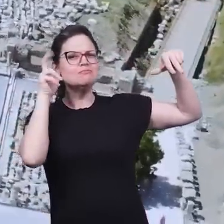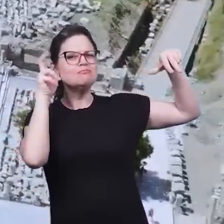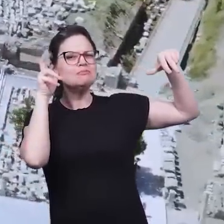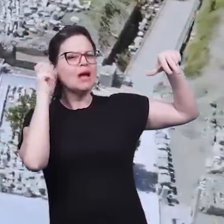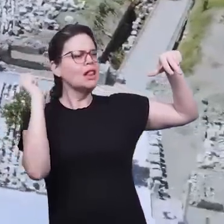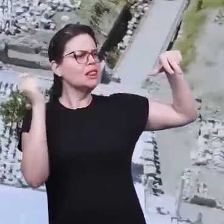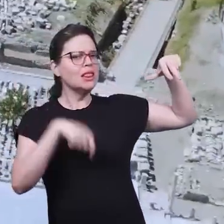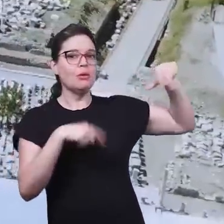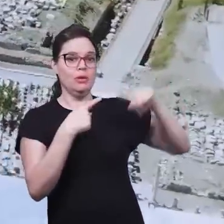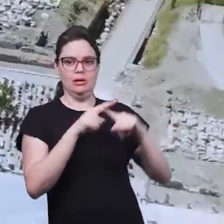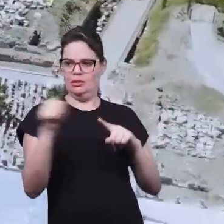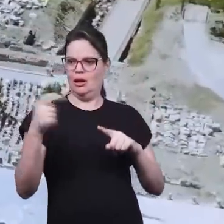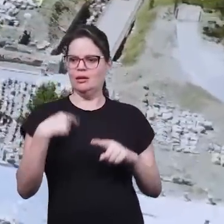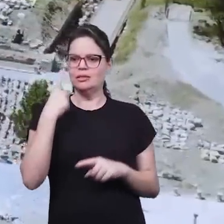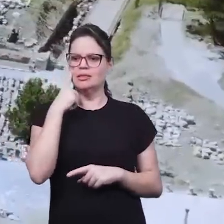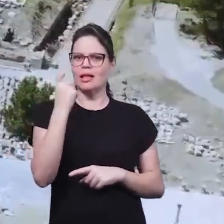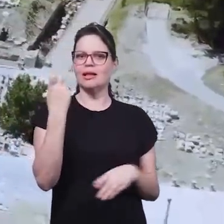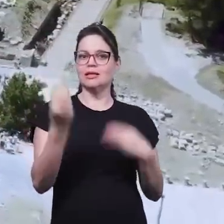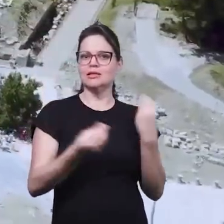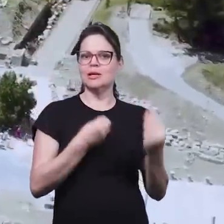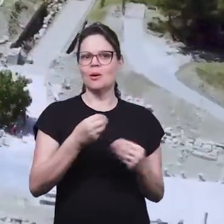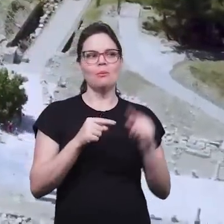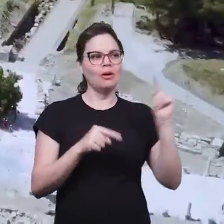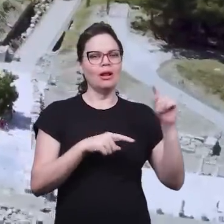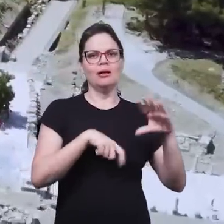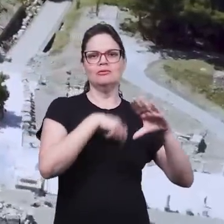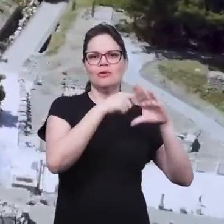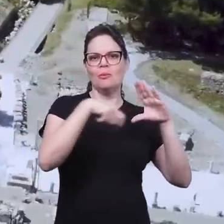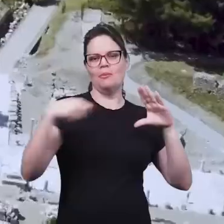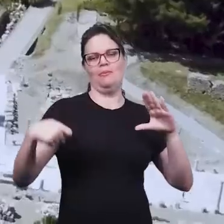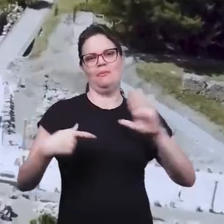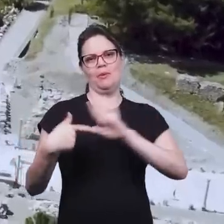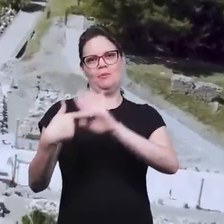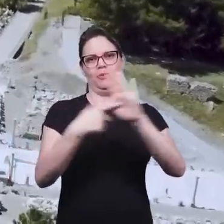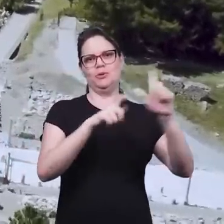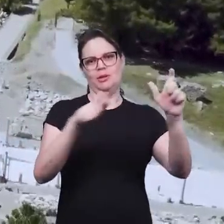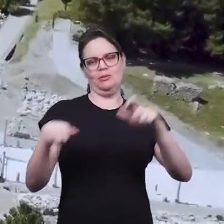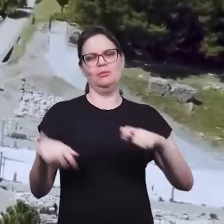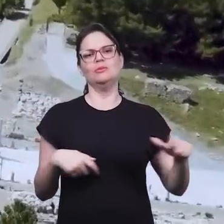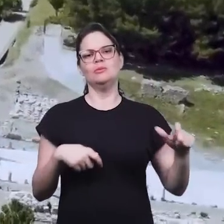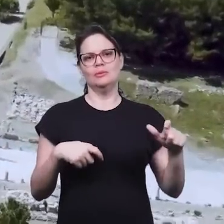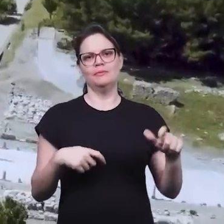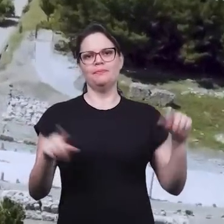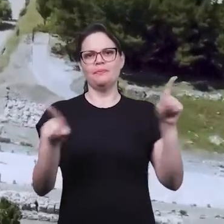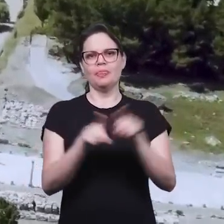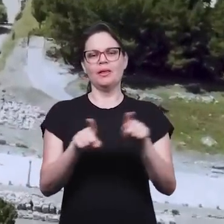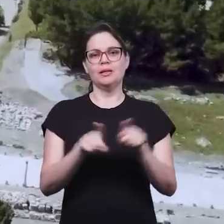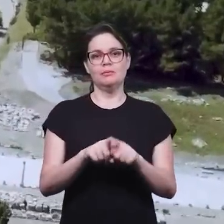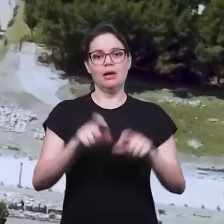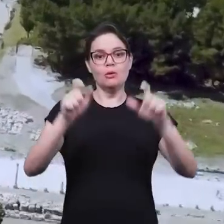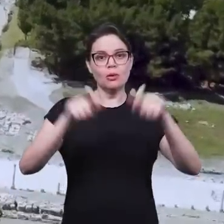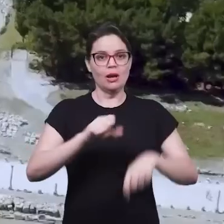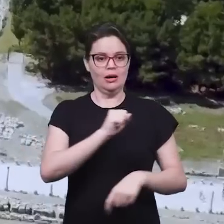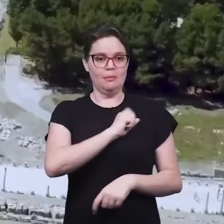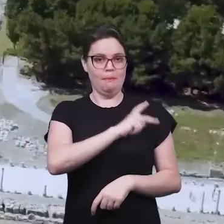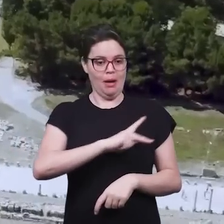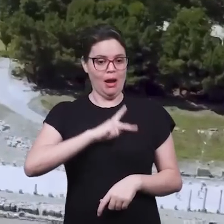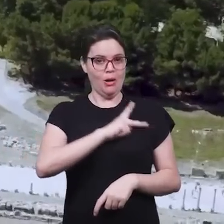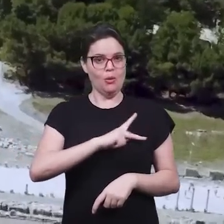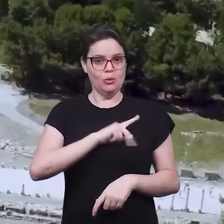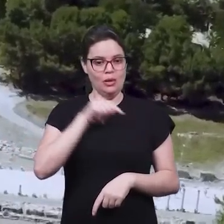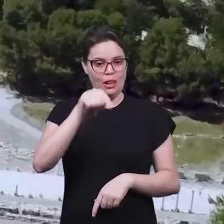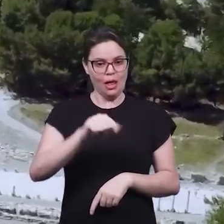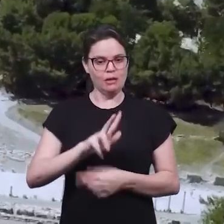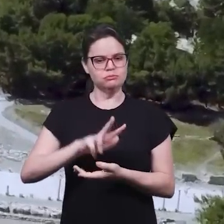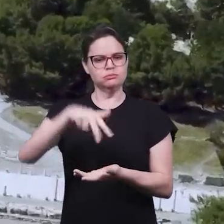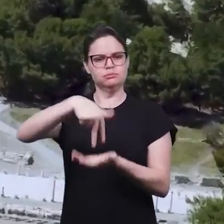exatamente de onde nós partimos ali e fizemos essa filmagem para mostrar exatamente o lugar, inclusive, onde o apóstolo Paulo esteve. E,